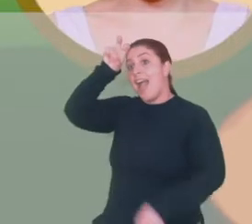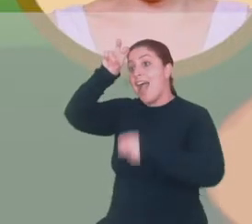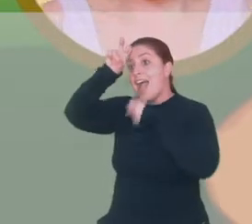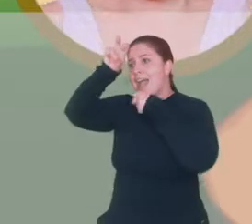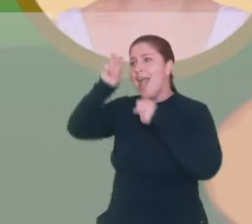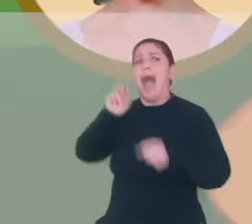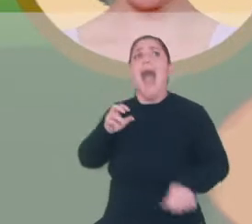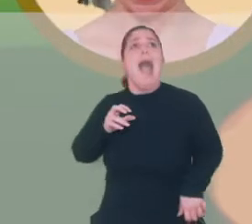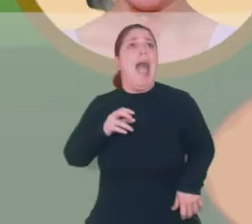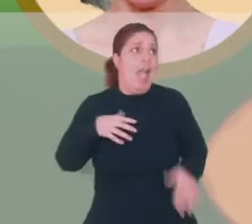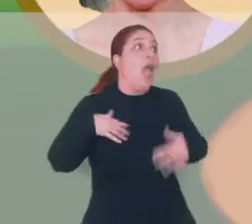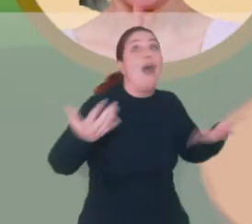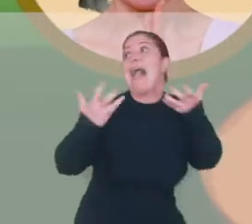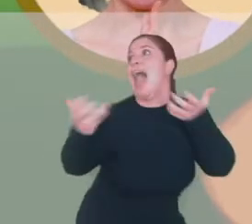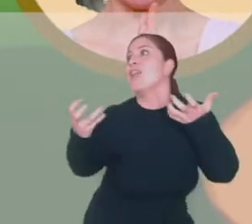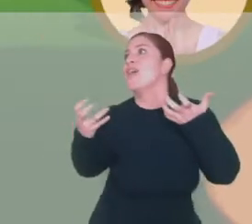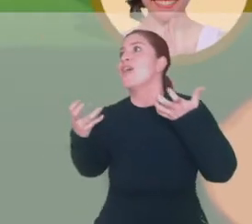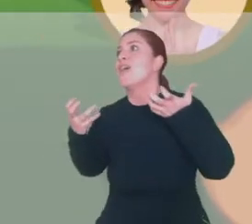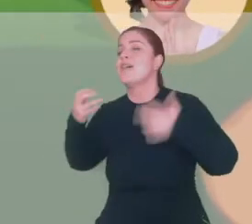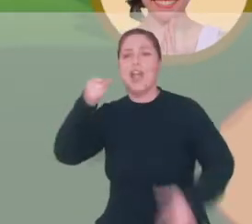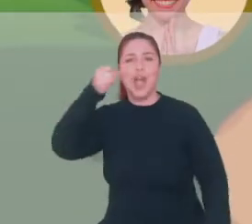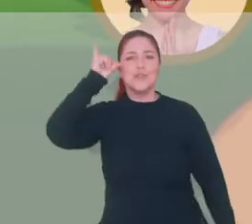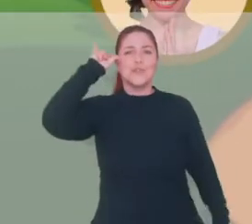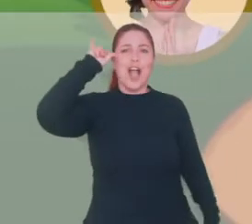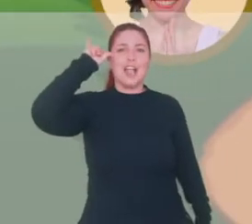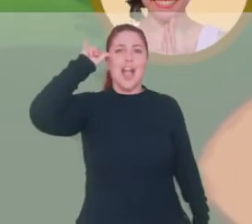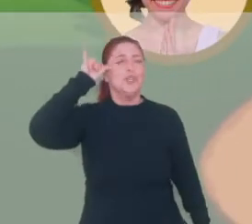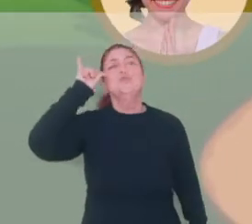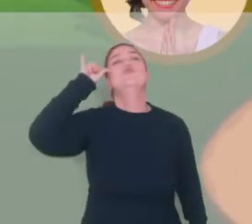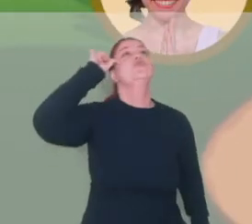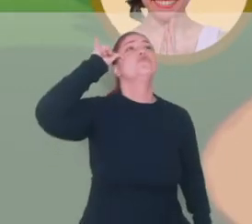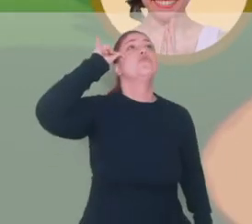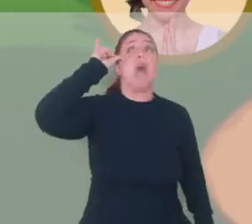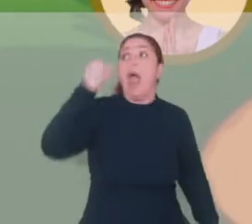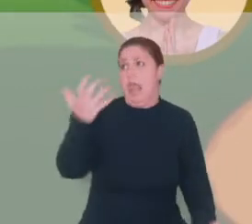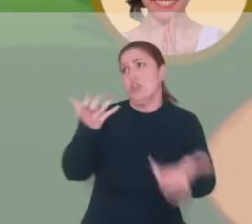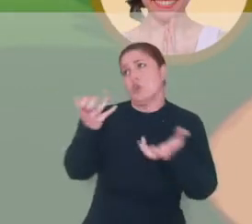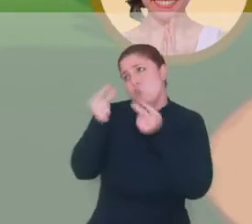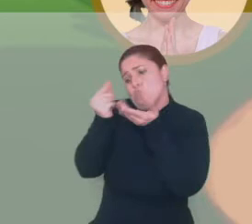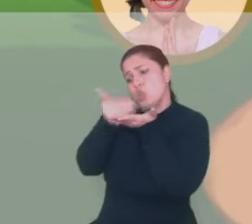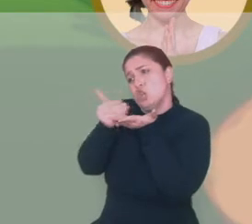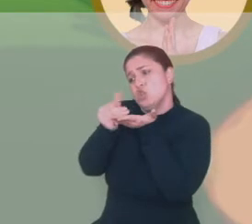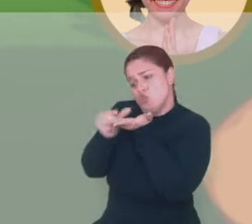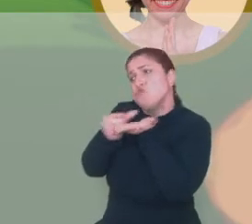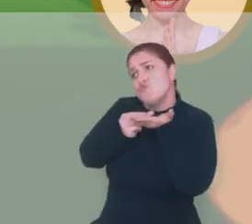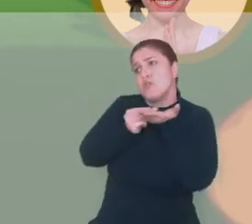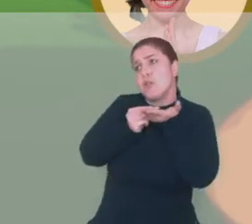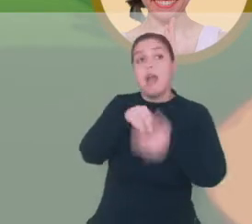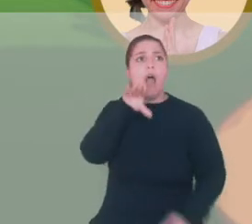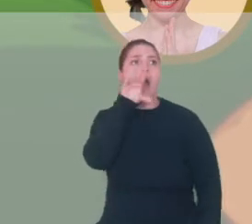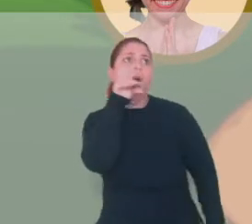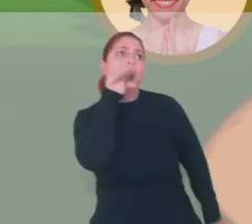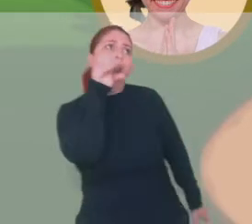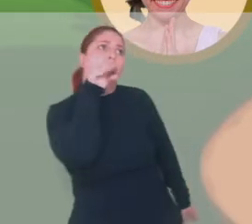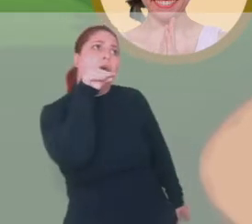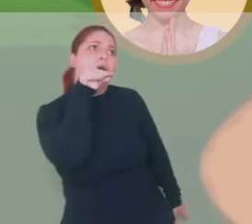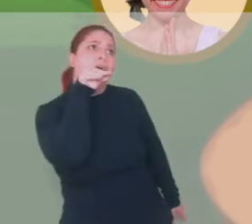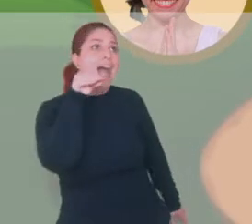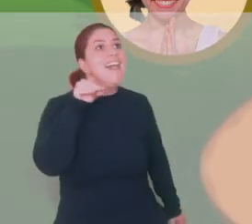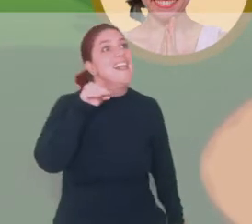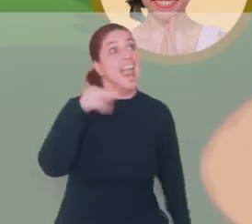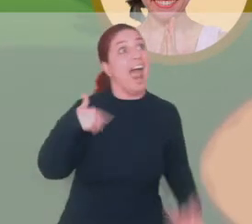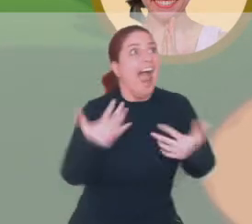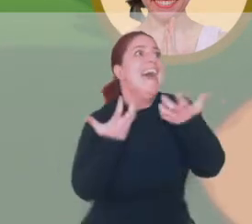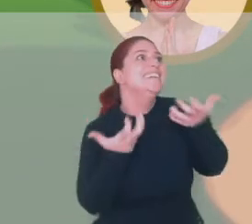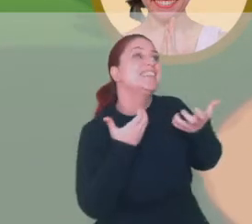disse... Eu quero! A vaca disse... Me dá um pedacinho! E o pato disse... Quack, quack.